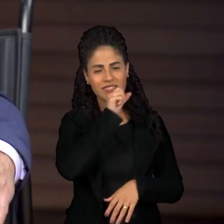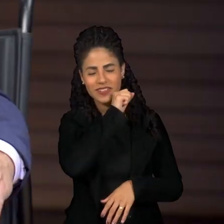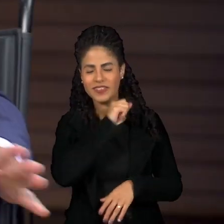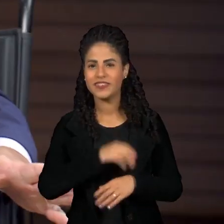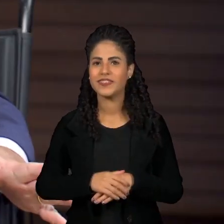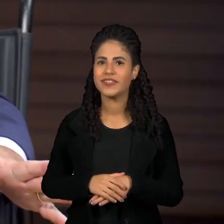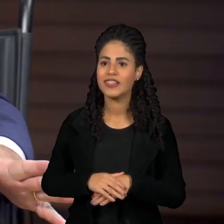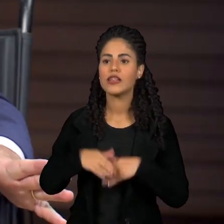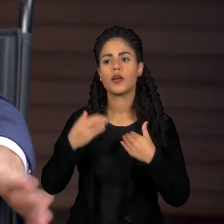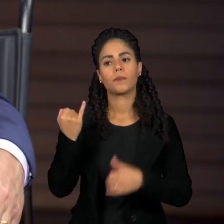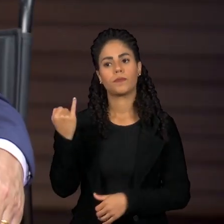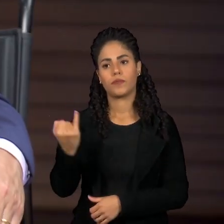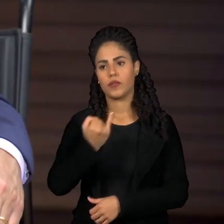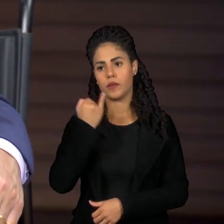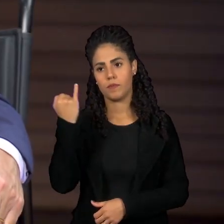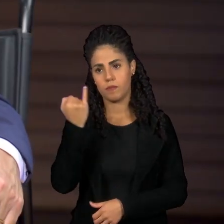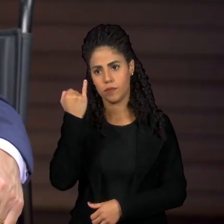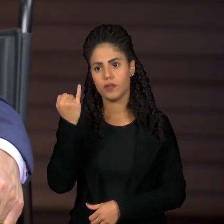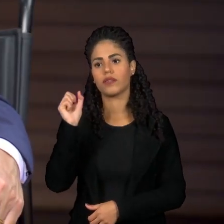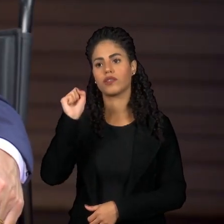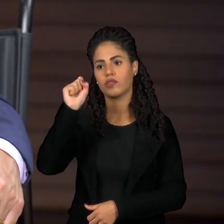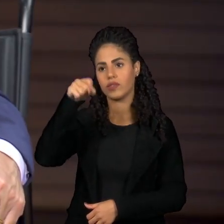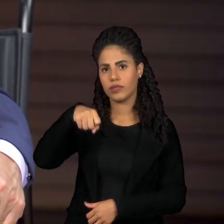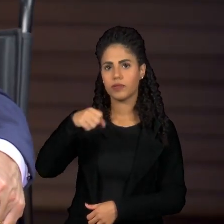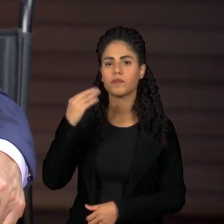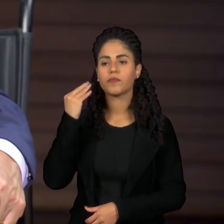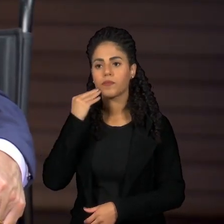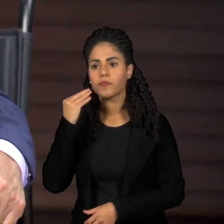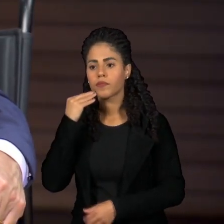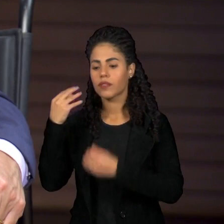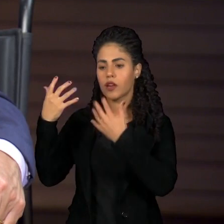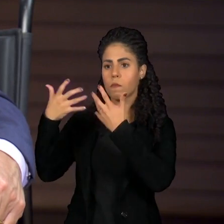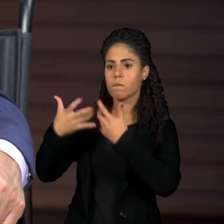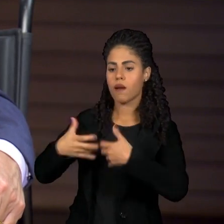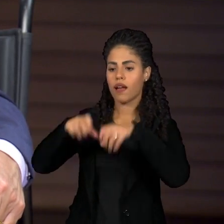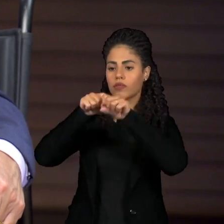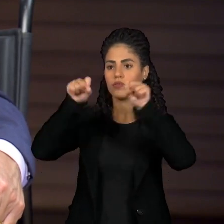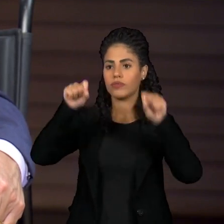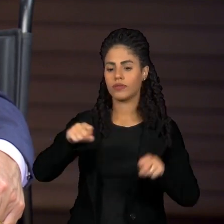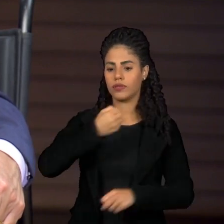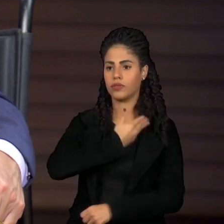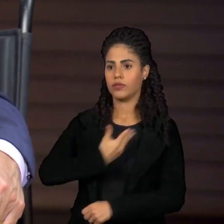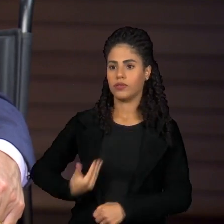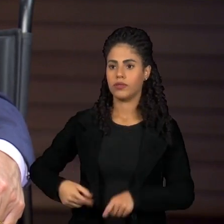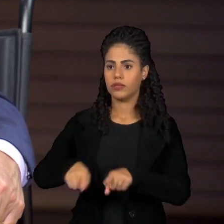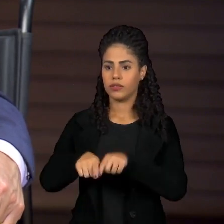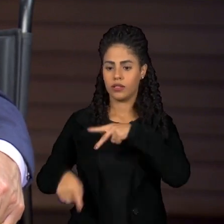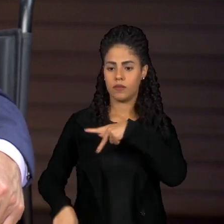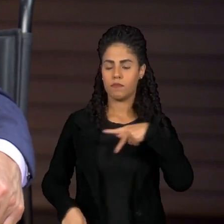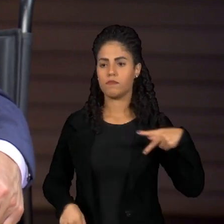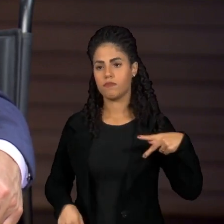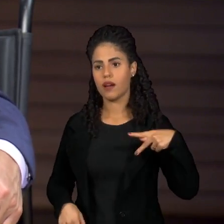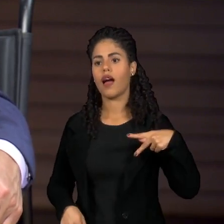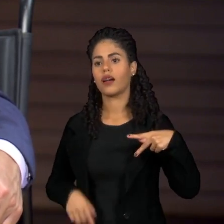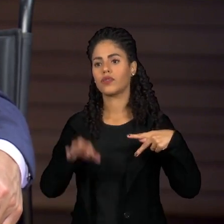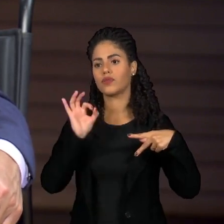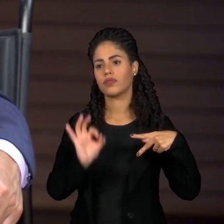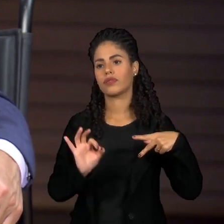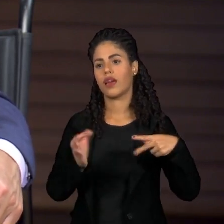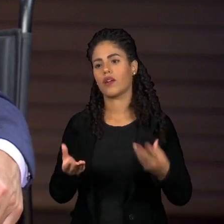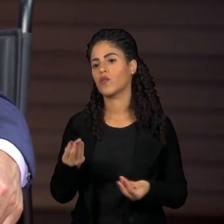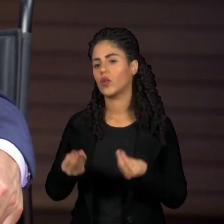isso é o fundamental, assim, acho que a eventual mudança no sistema de governo do presidencialismo para o tal do